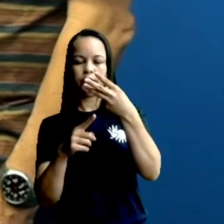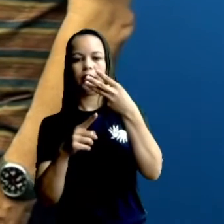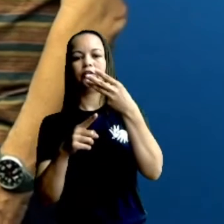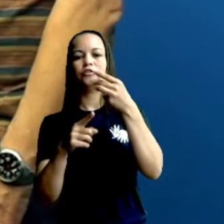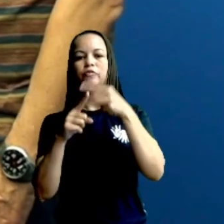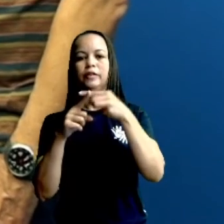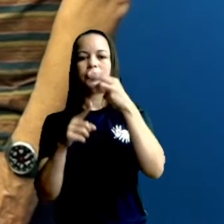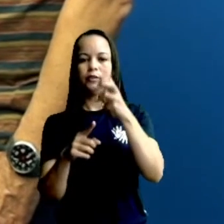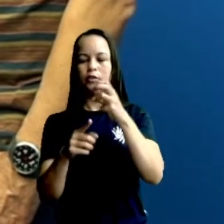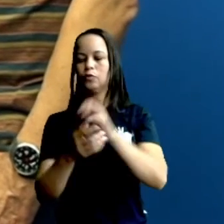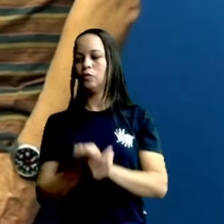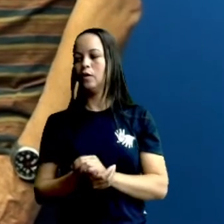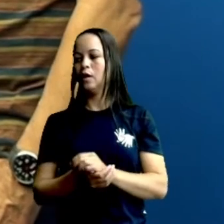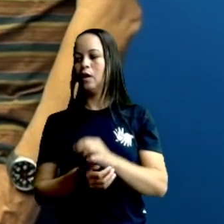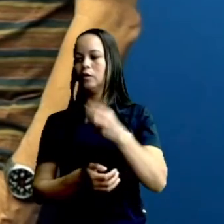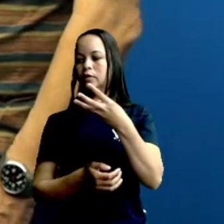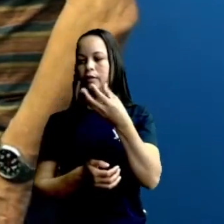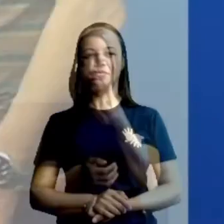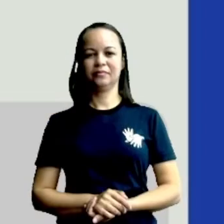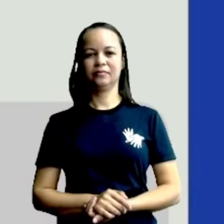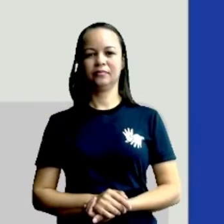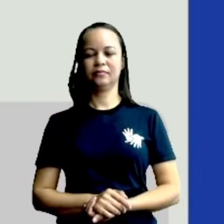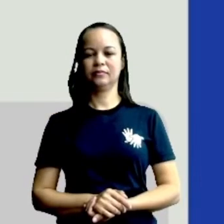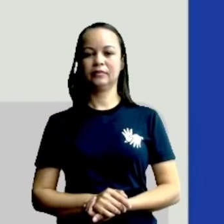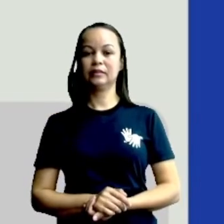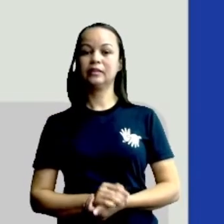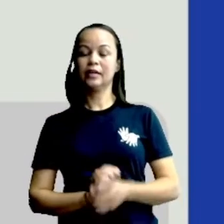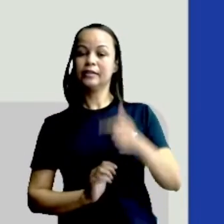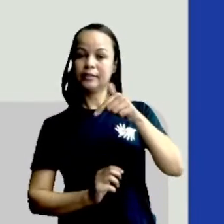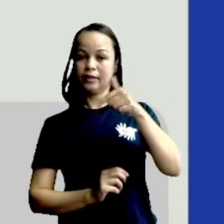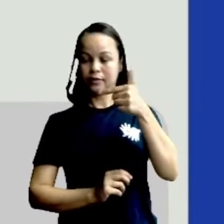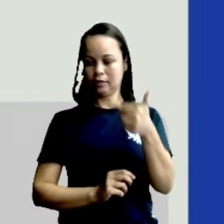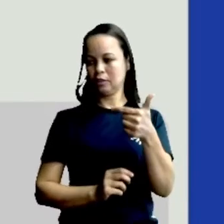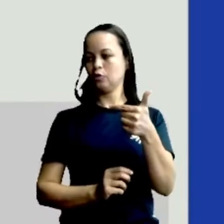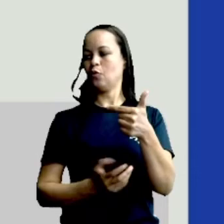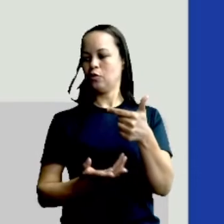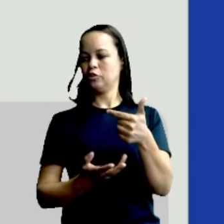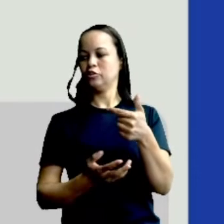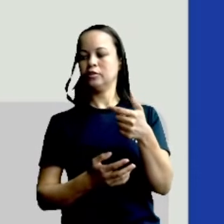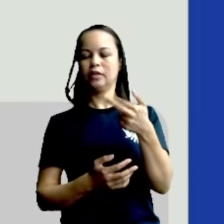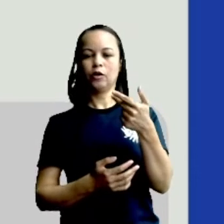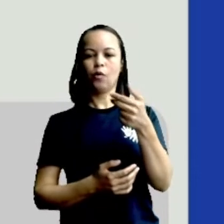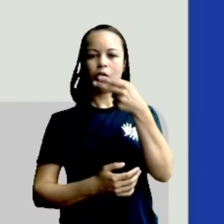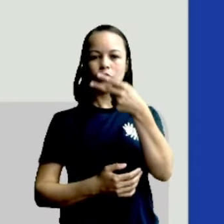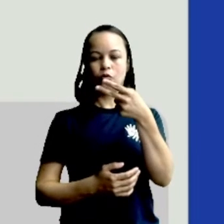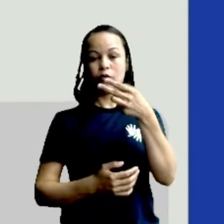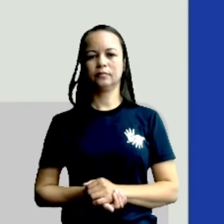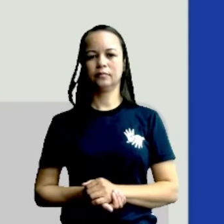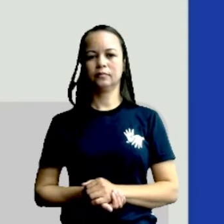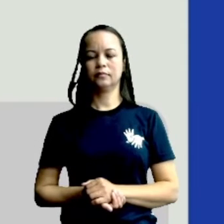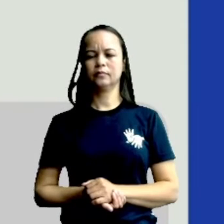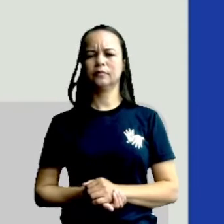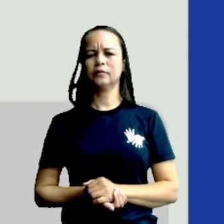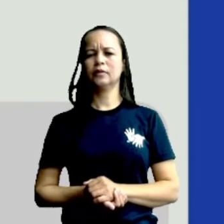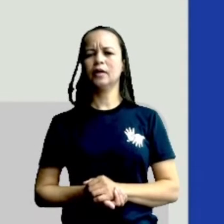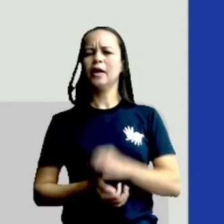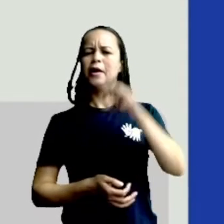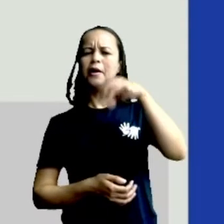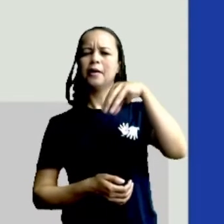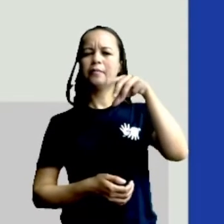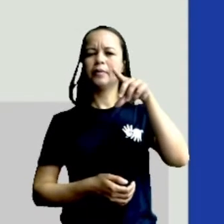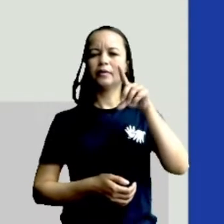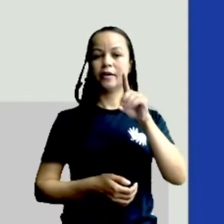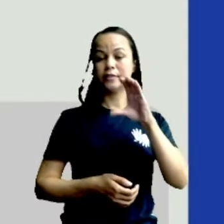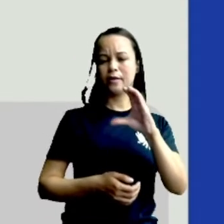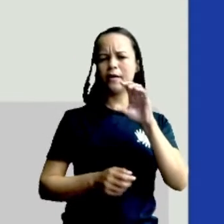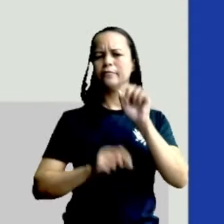36, 2 ao quadrado vezes 3 ao quadrado. E 72, que é 2 à terceira vezes 3 ao quadrado. Quem é o MDC?